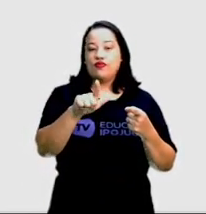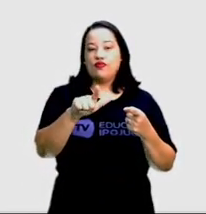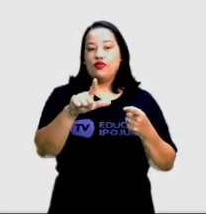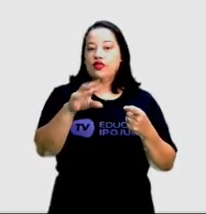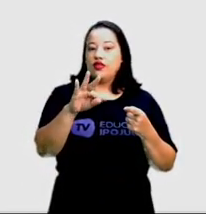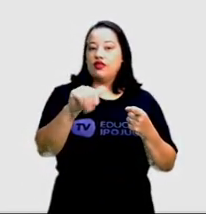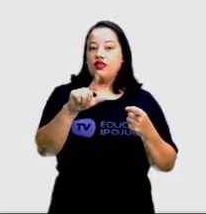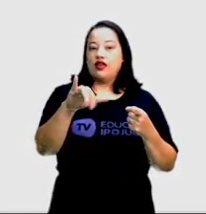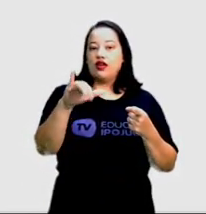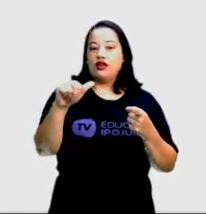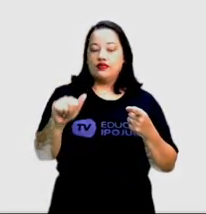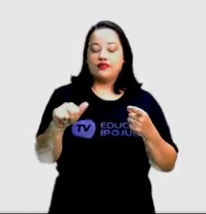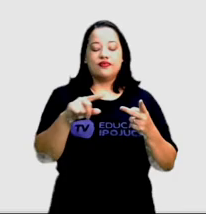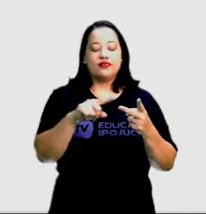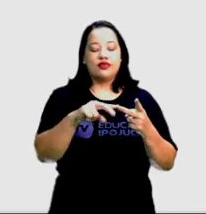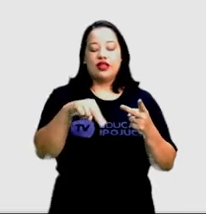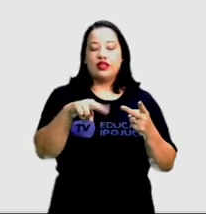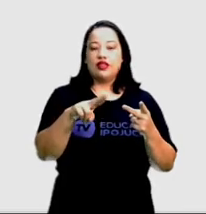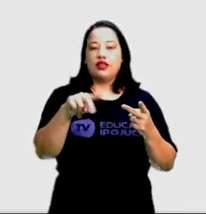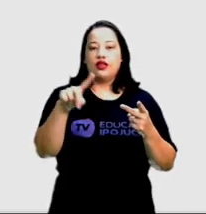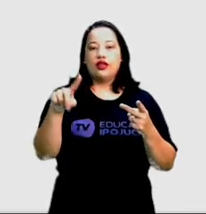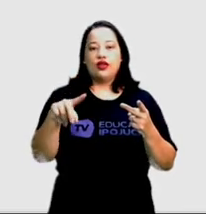Natália, Neusa,